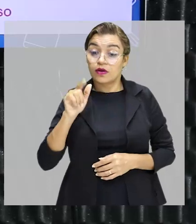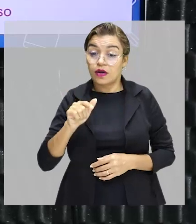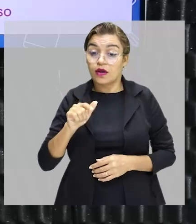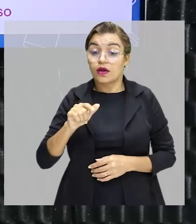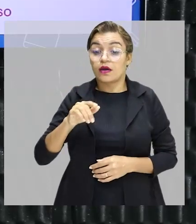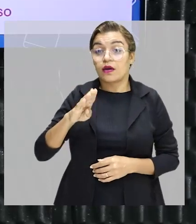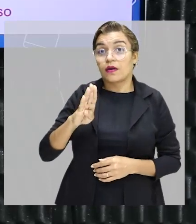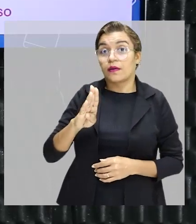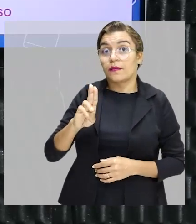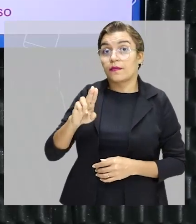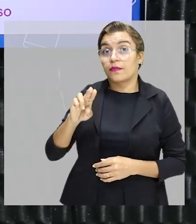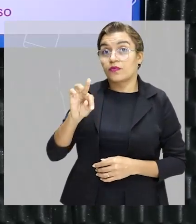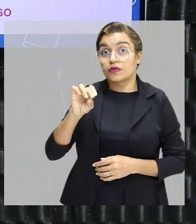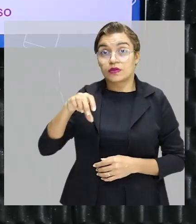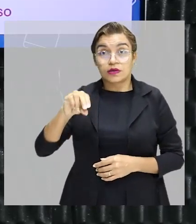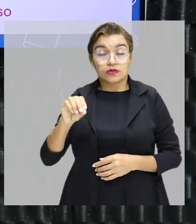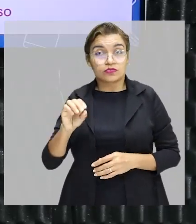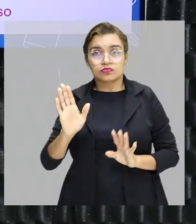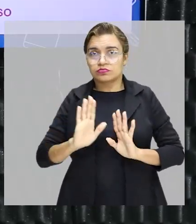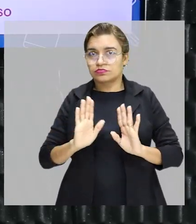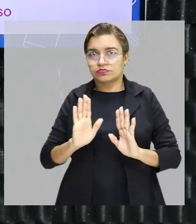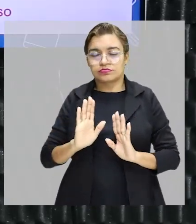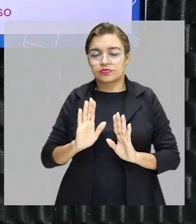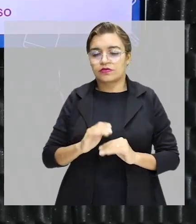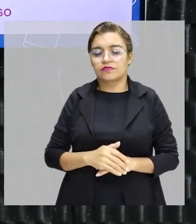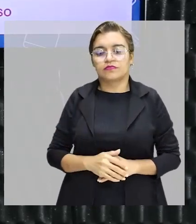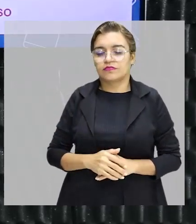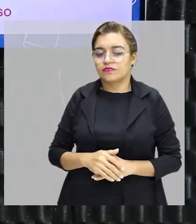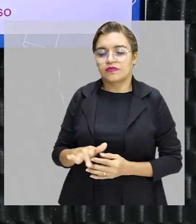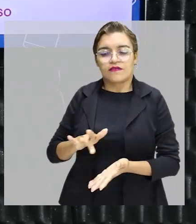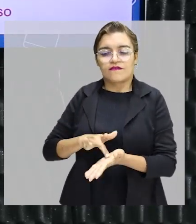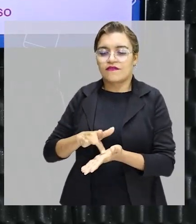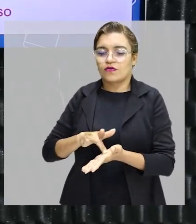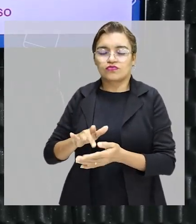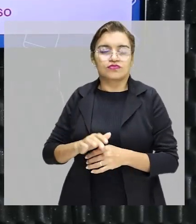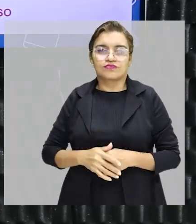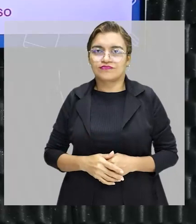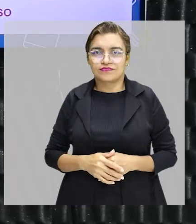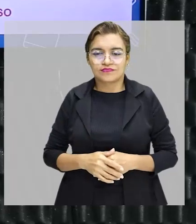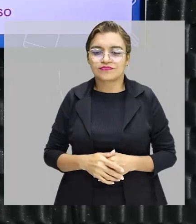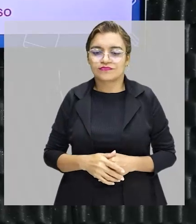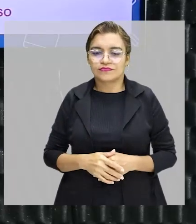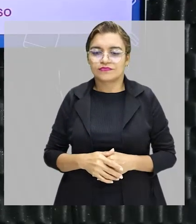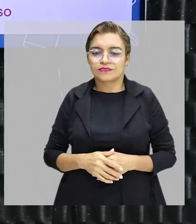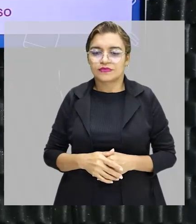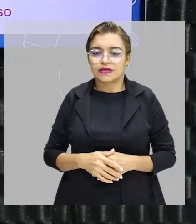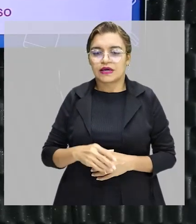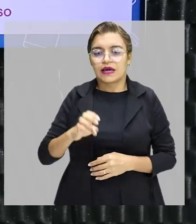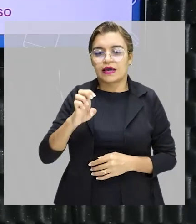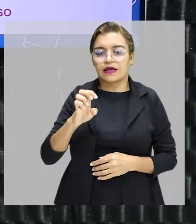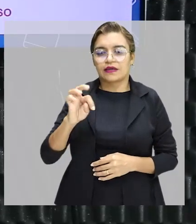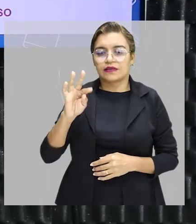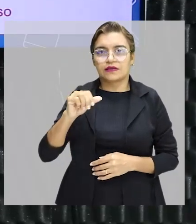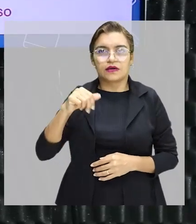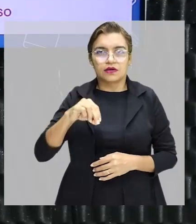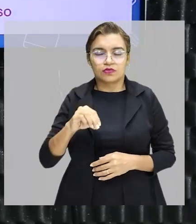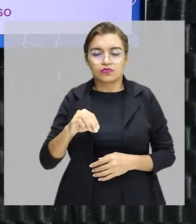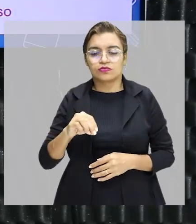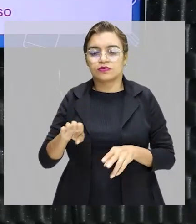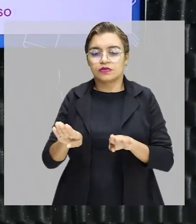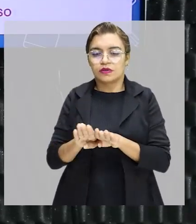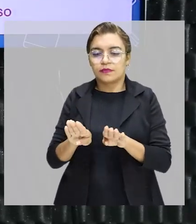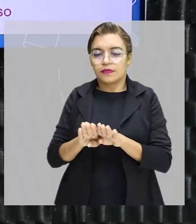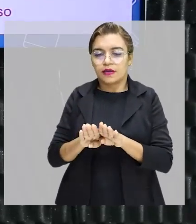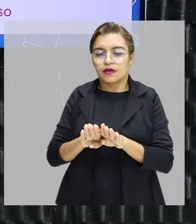dissemos que vai ser o propano, né? Então não será tanto o etano quanto o butano. Por isso a